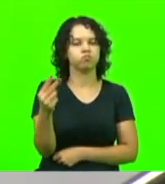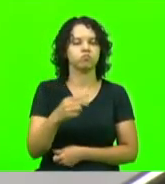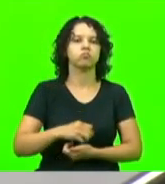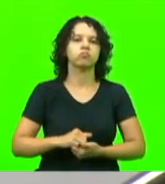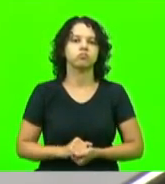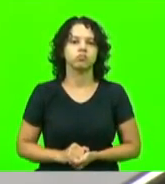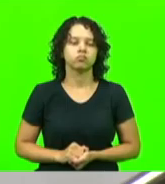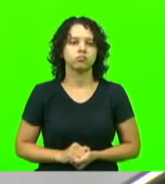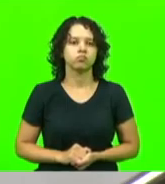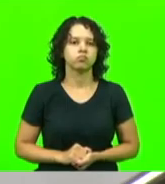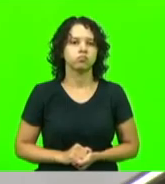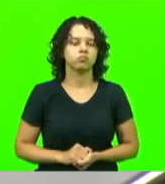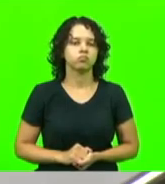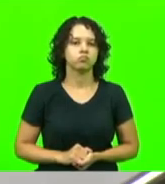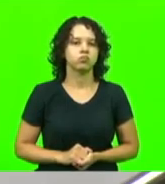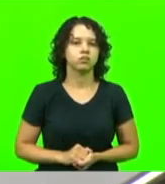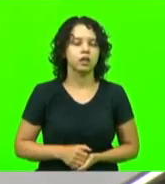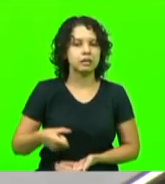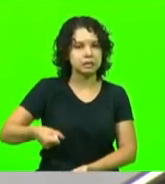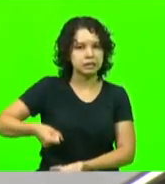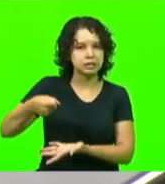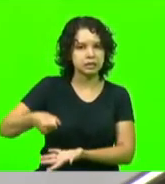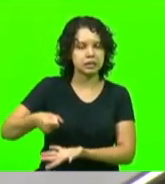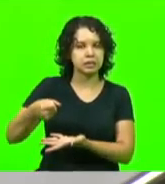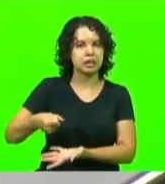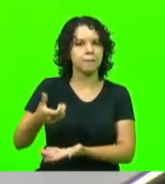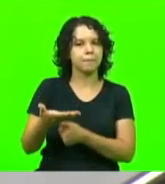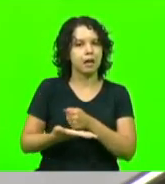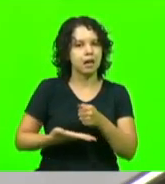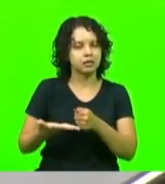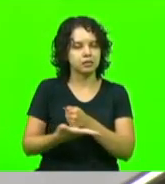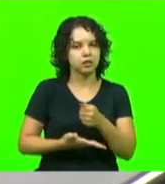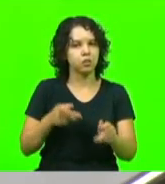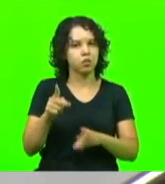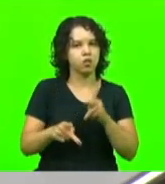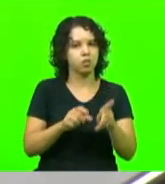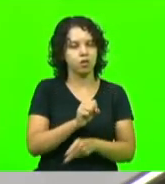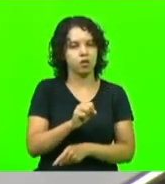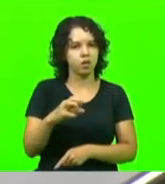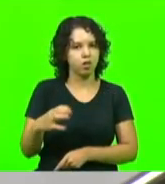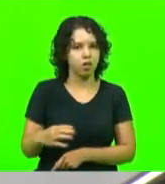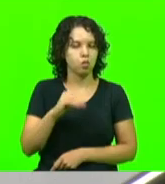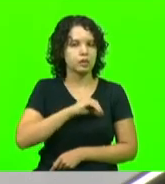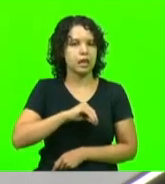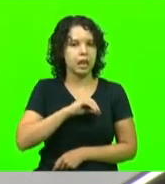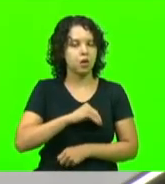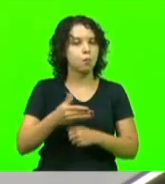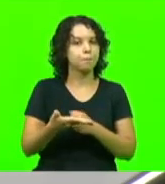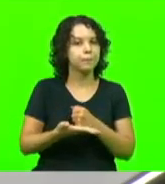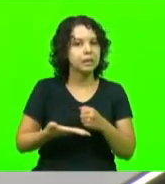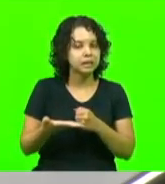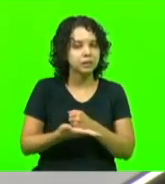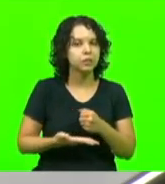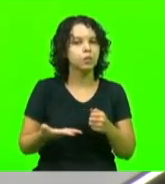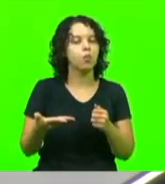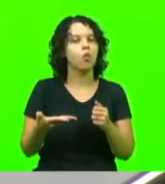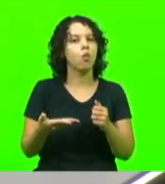A cesta básica do brasileiro, que com um salário mínimo, ele em 2011 conseguia comprar